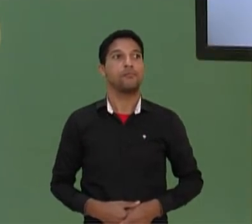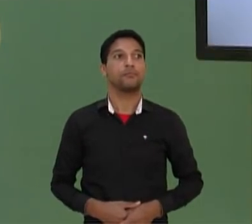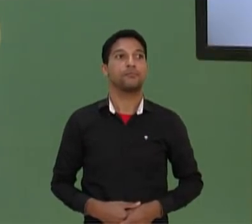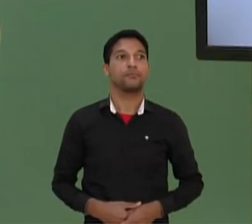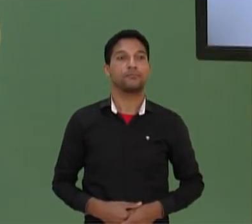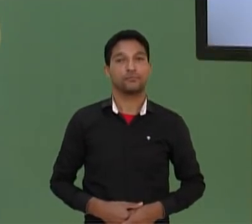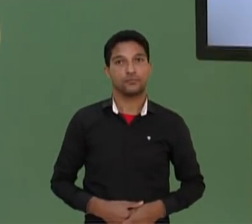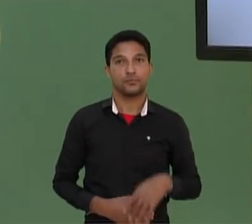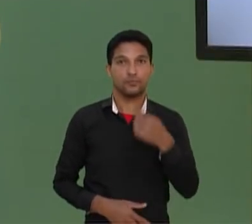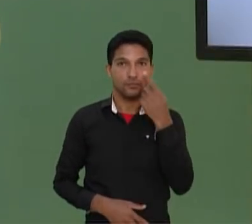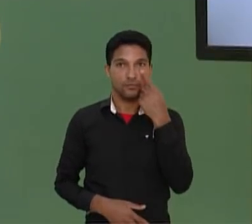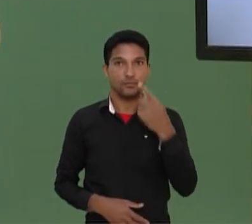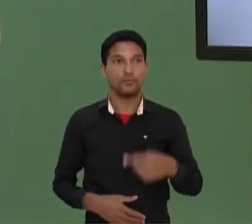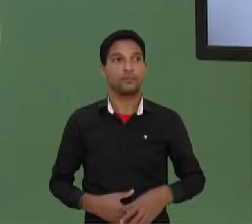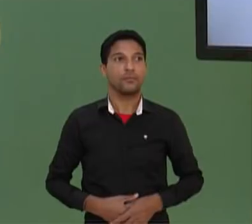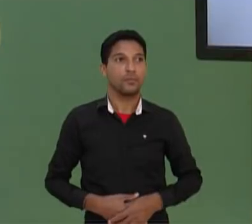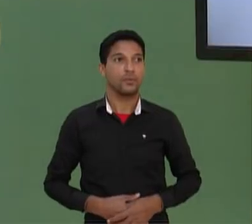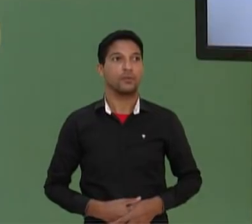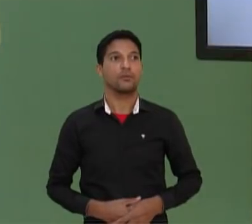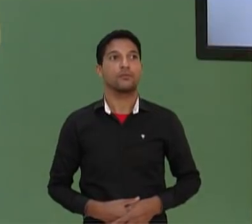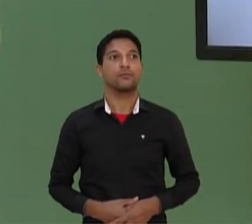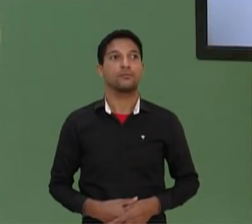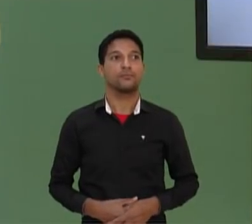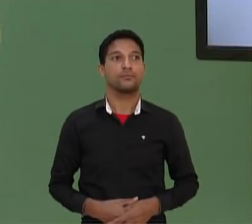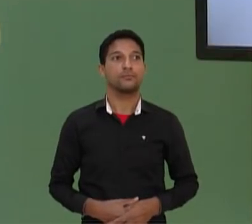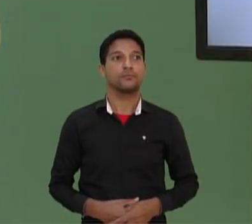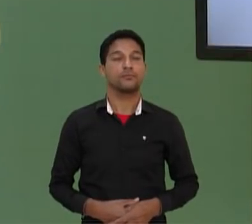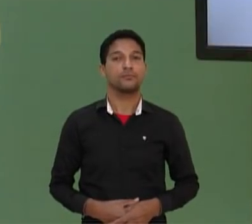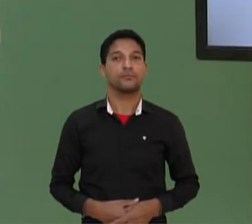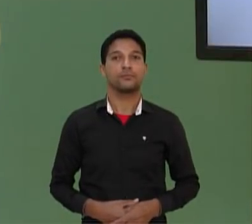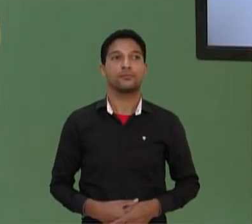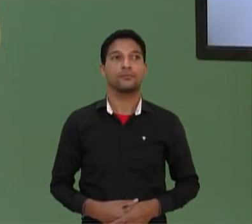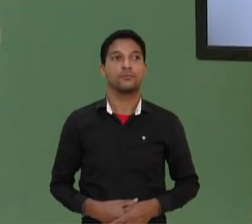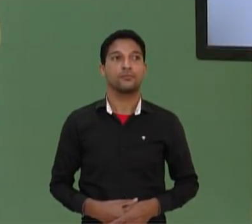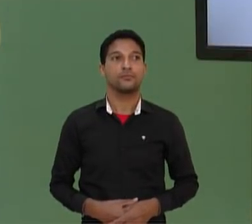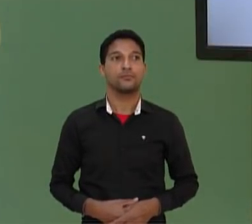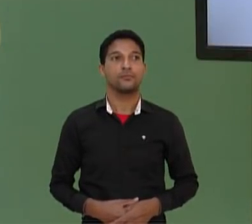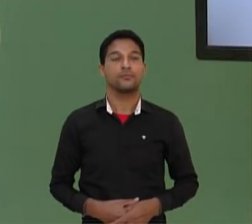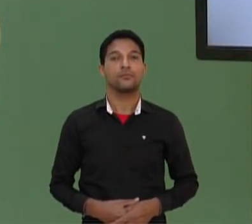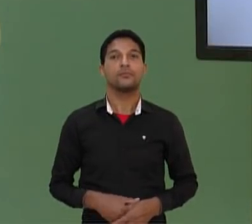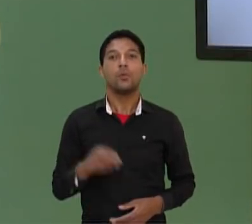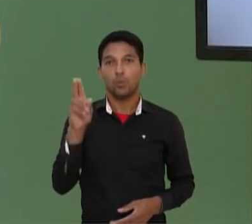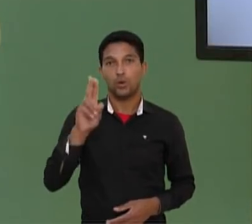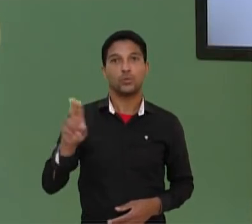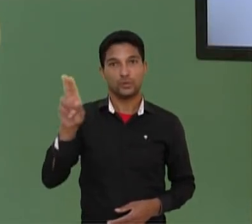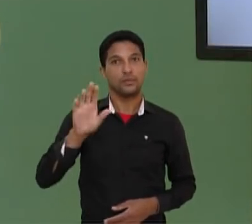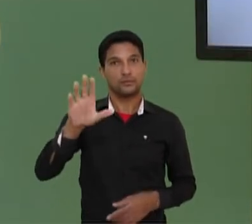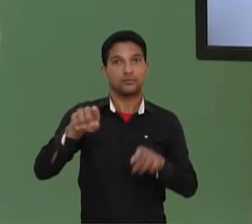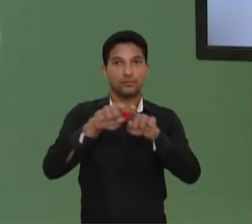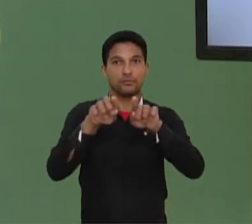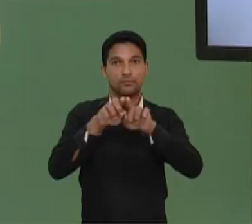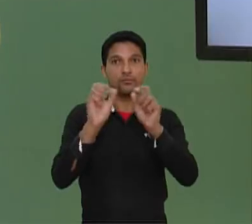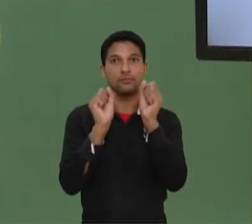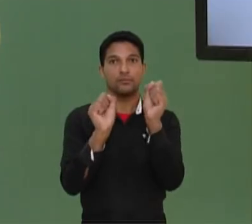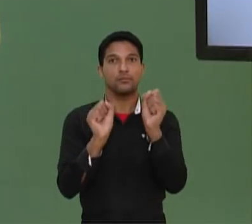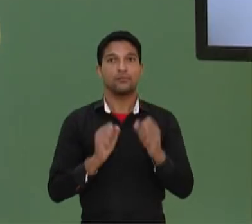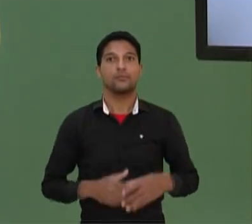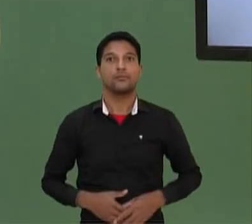vezes o 2 cabe no 14? 7 vezes. 7 vezes 2 é 14. 14 menos 14